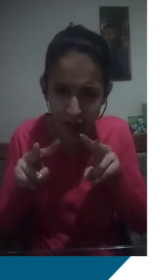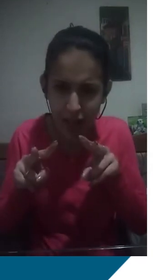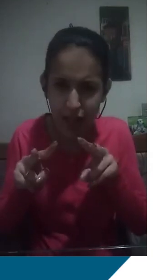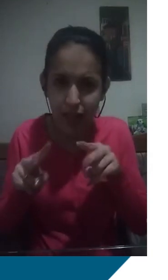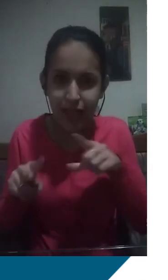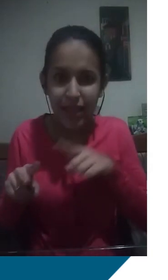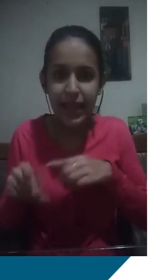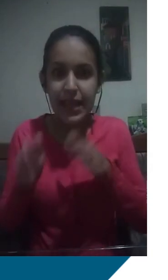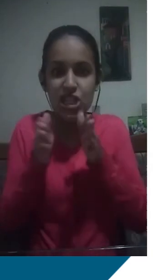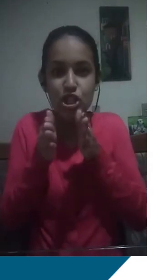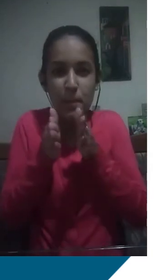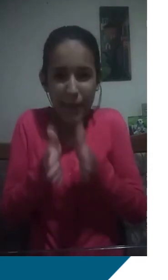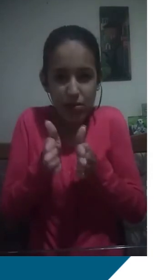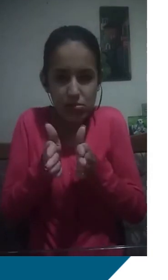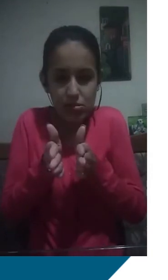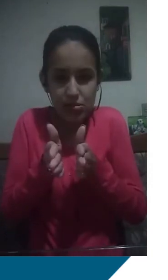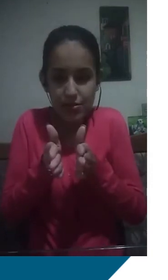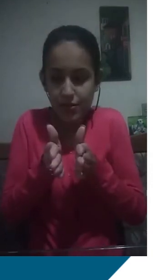espaço, que está bem aqui,